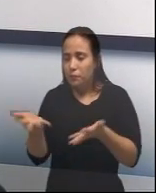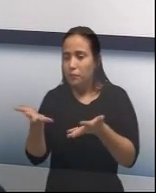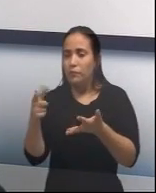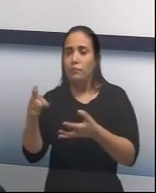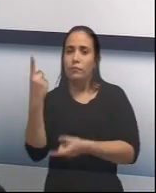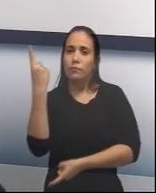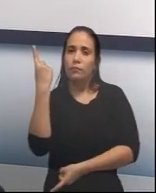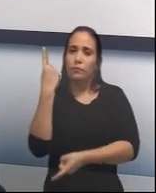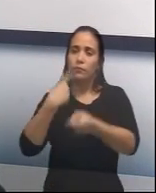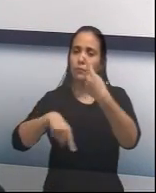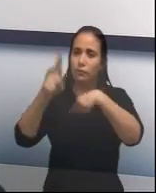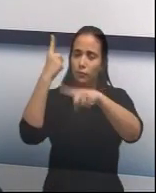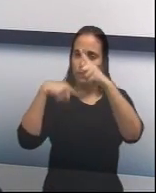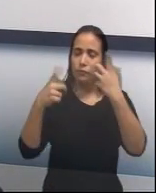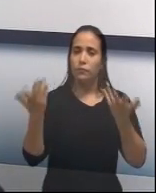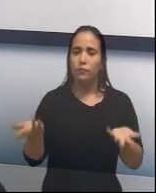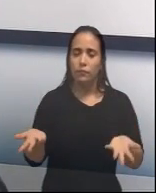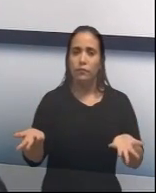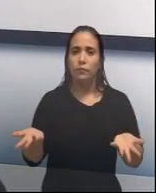governador